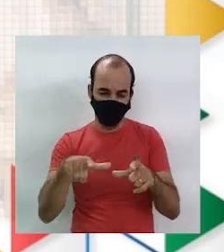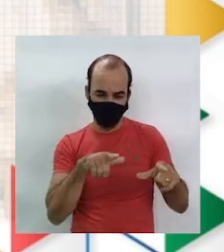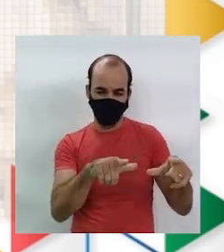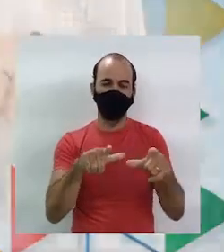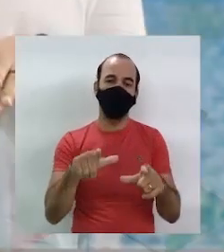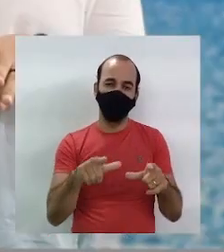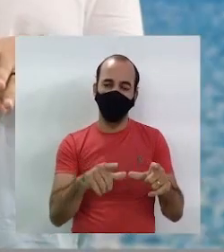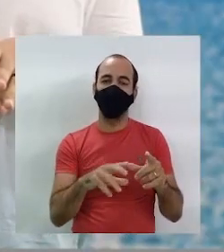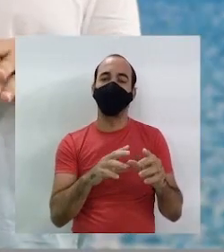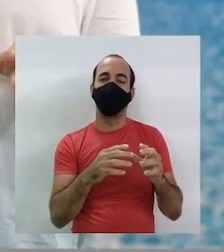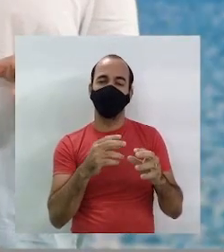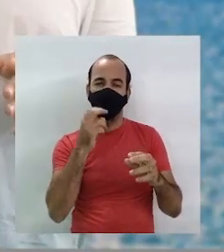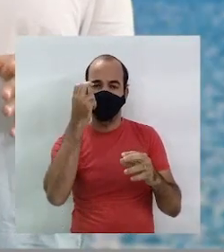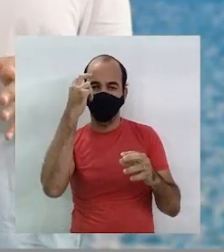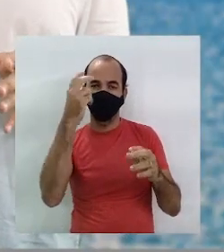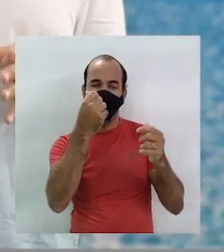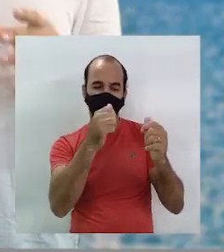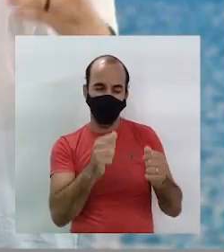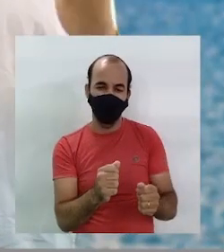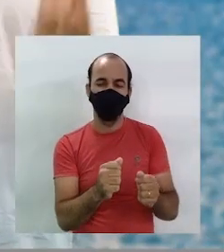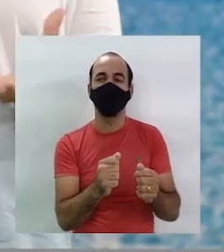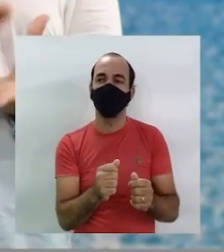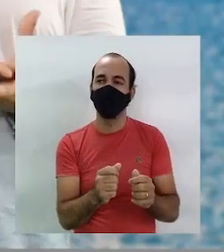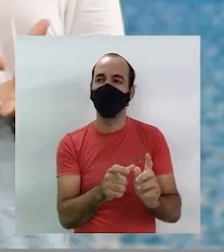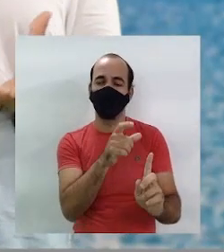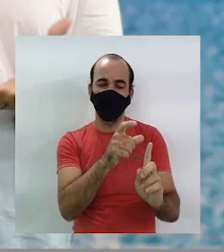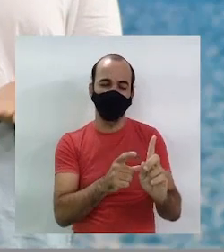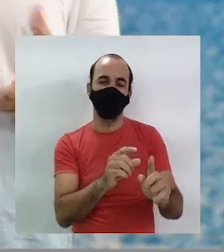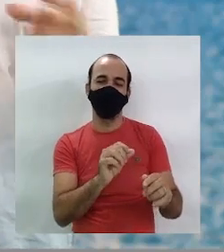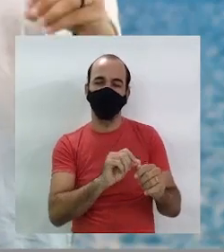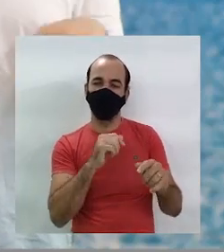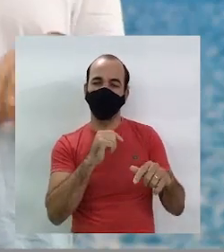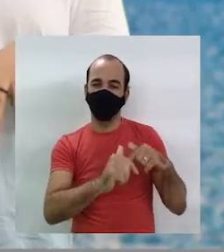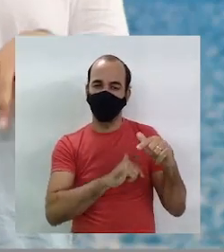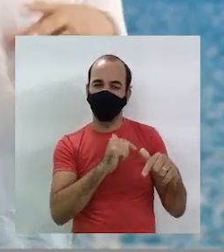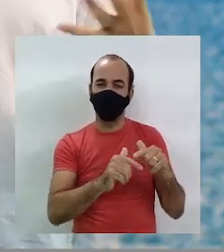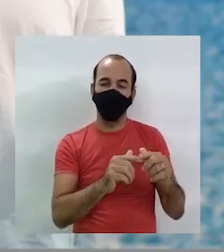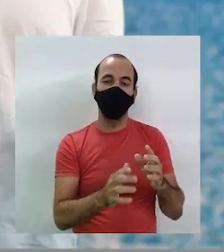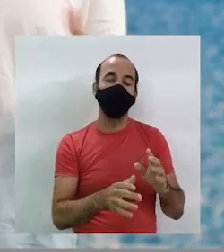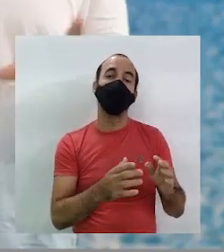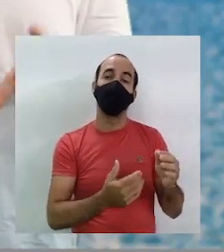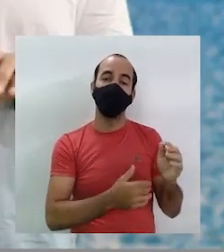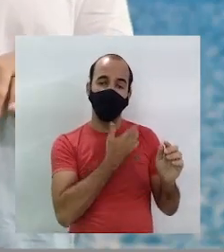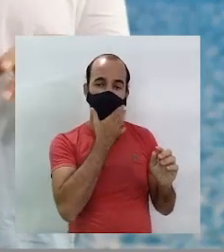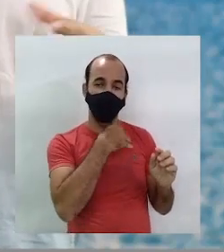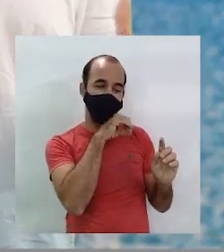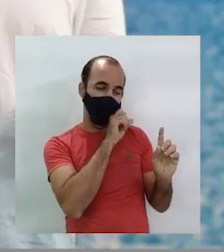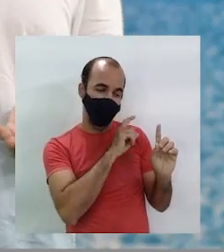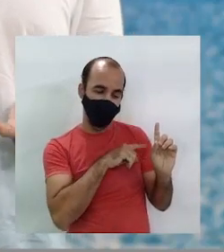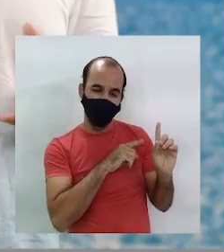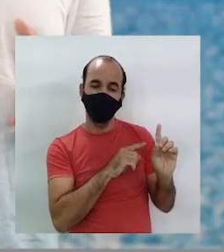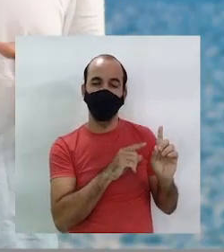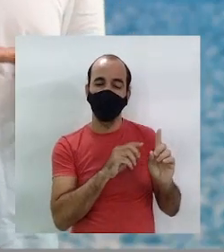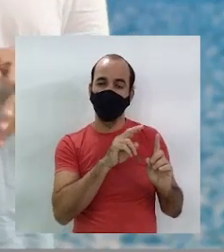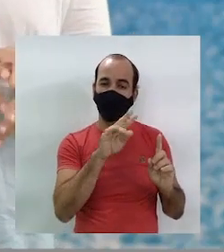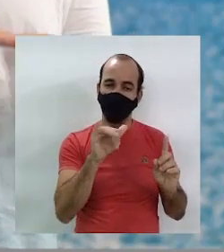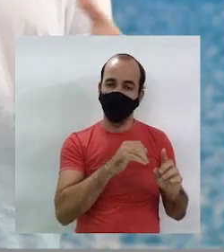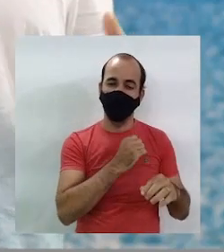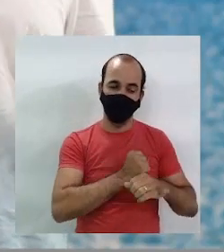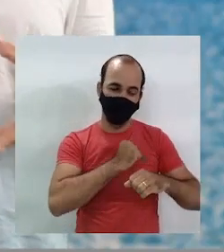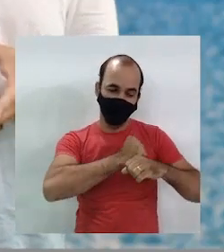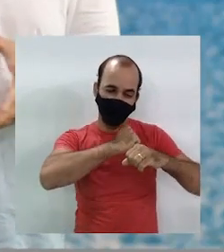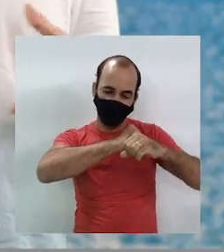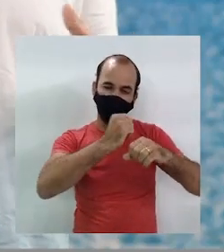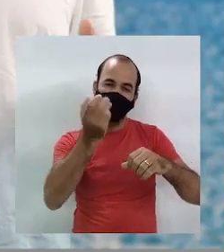Bom, sobre isso, como eu falei, o pai dele vai construir ali